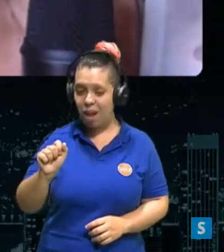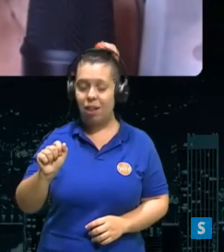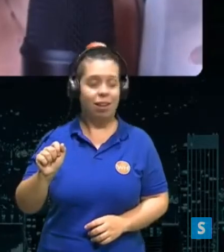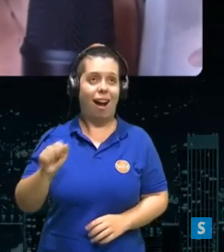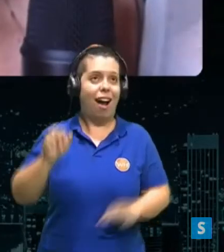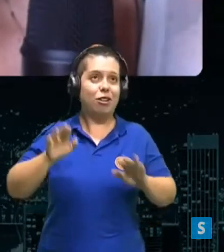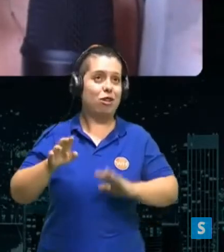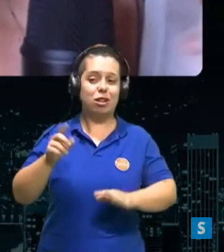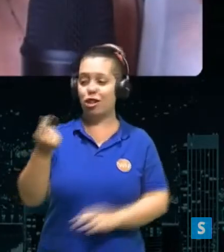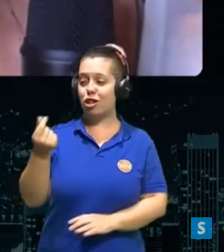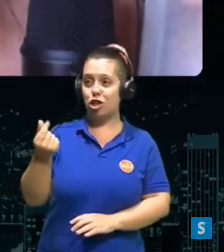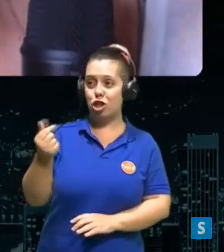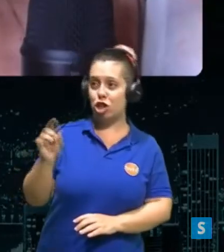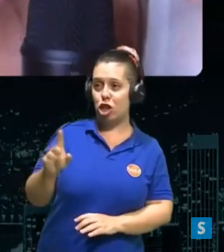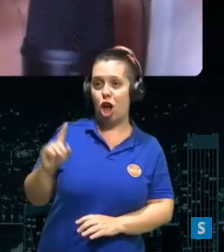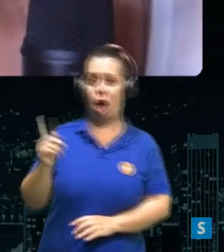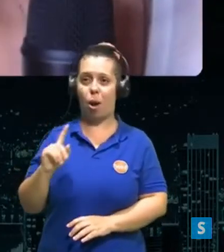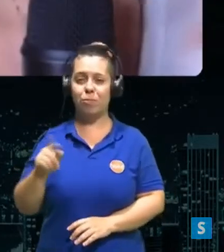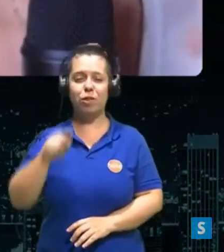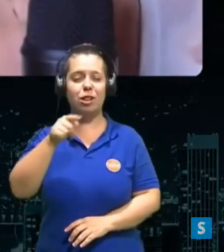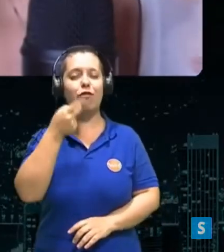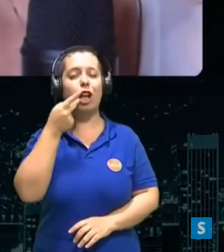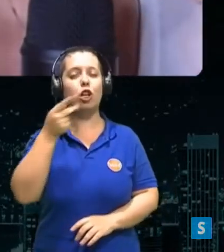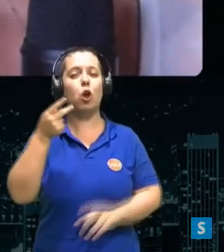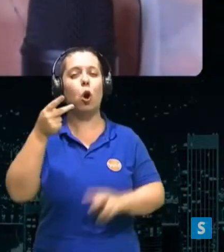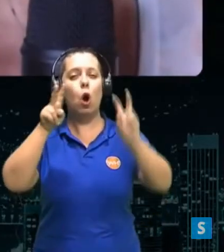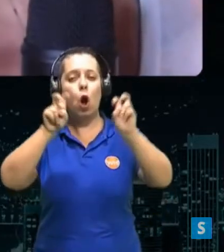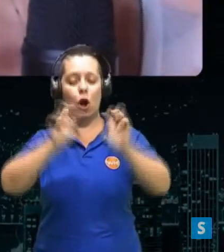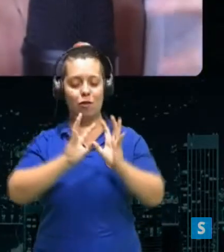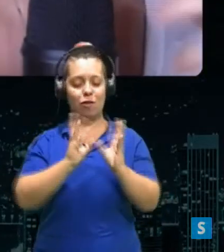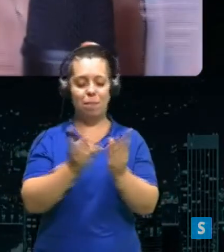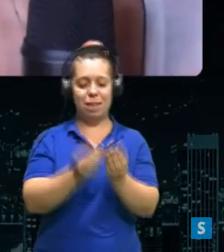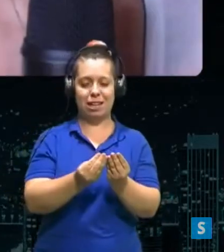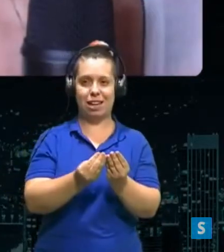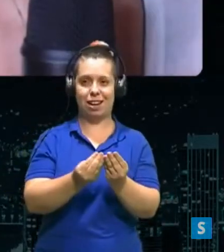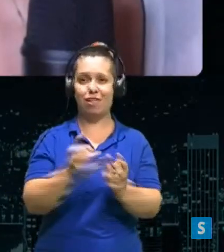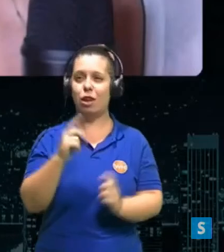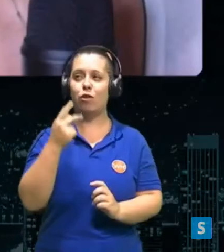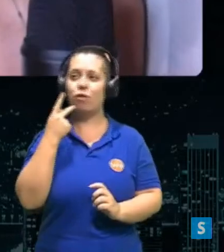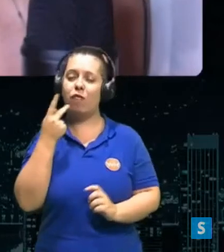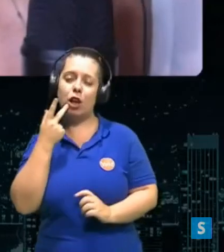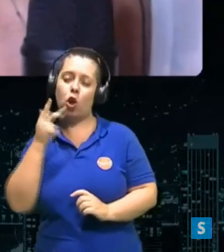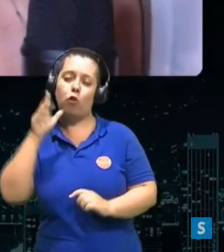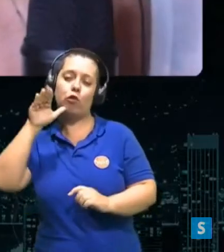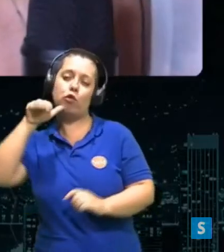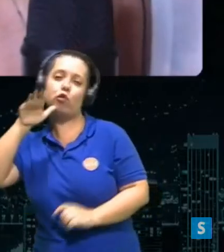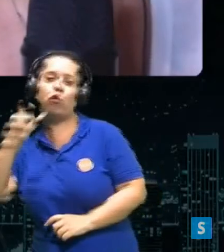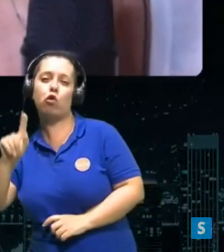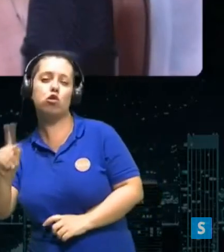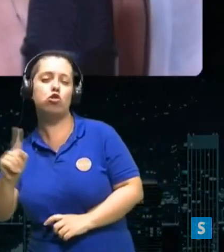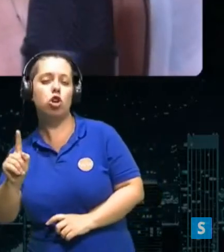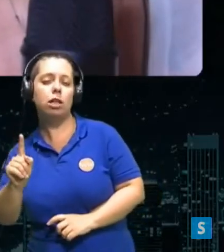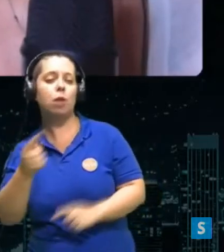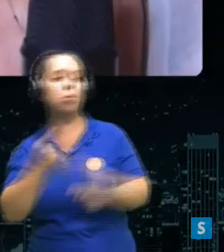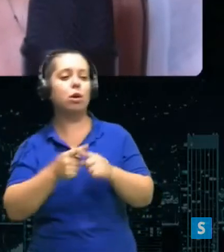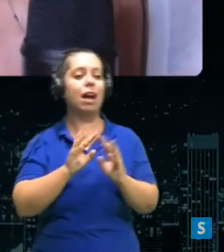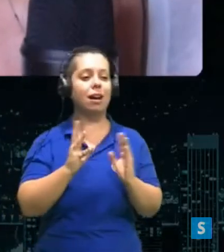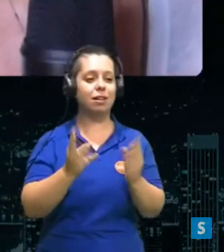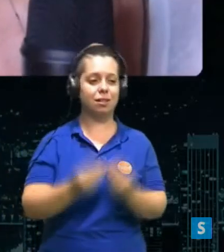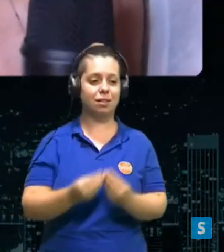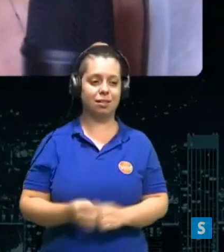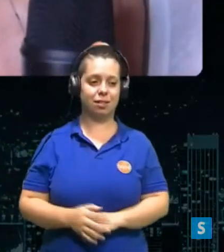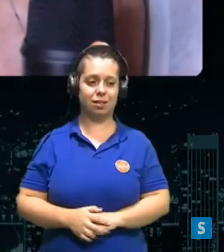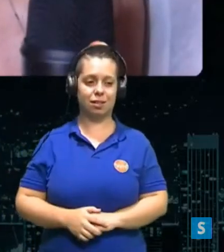o conceito você falou de família você não falou colaboradores nada disso por quê Por quê que é isso é uma